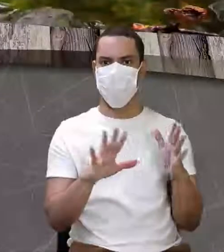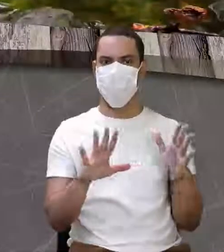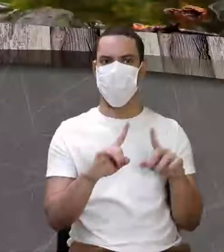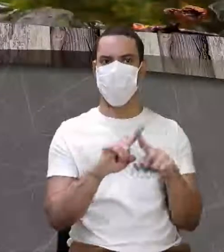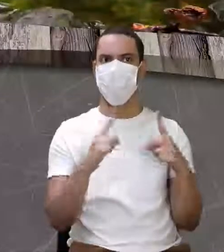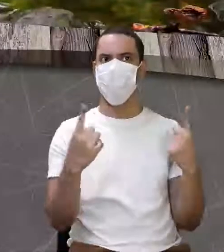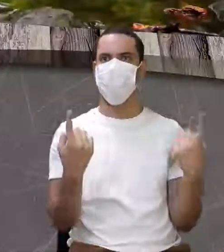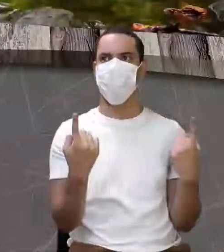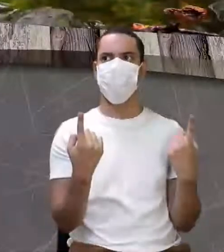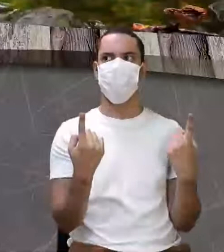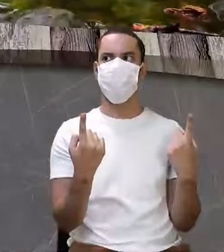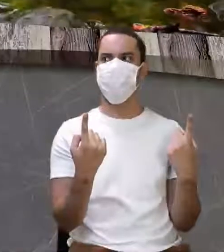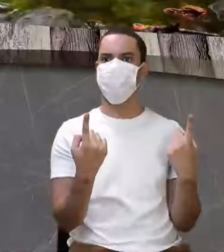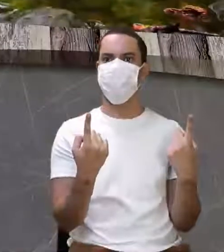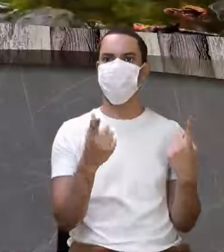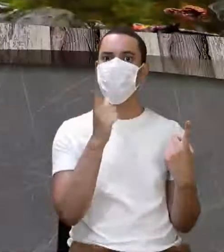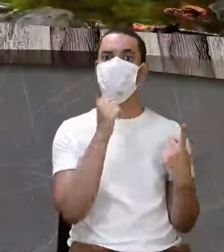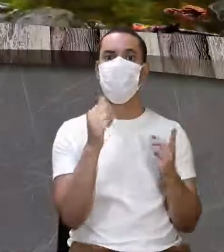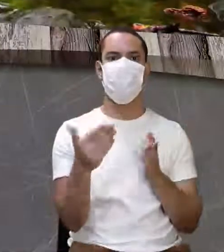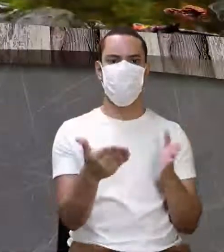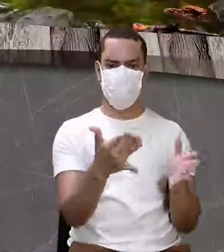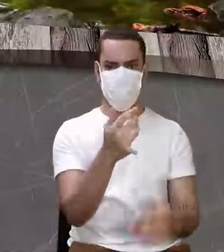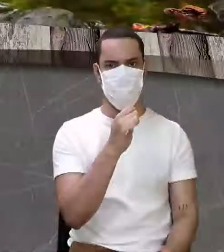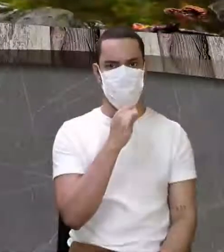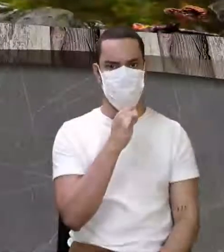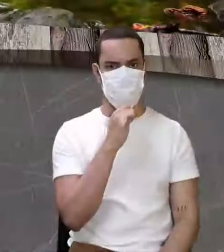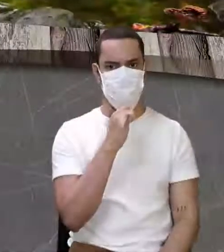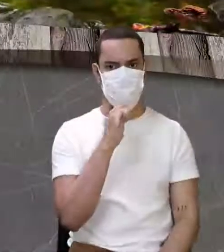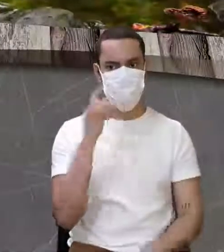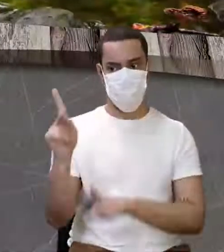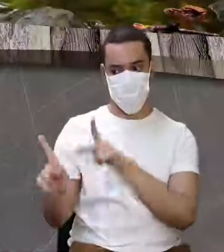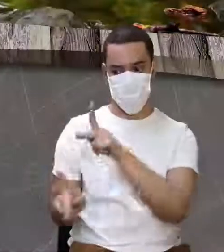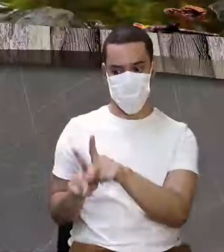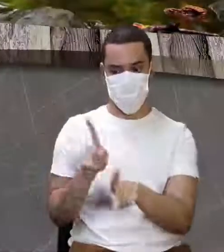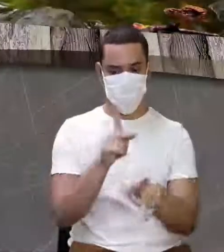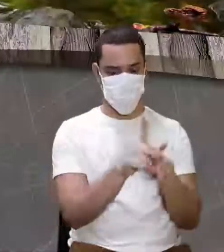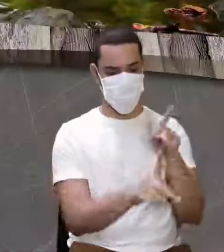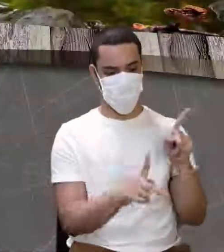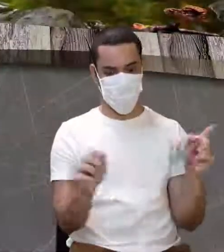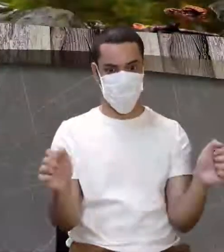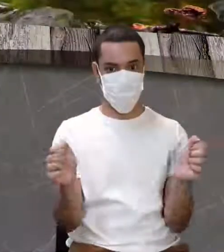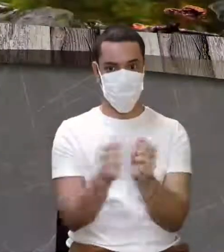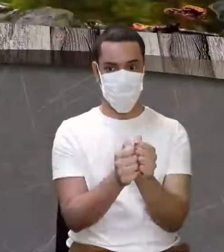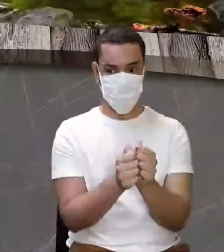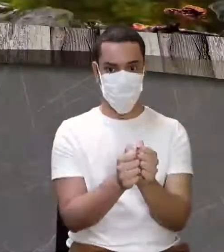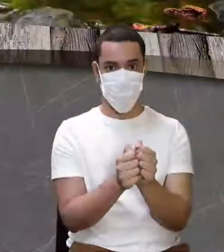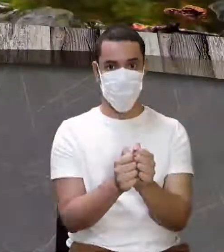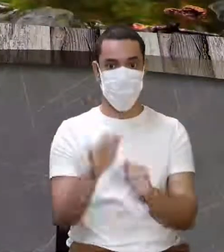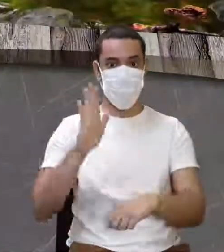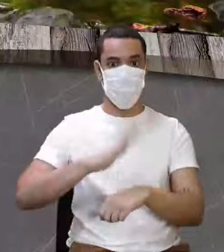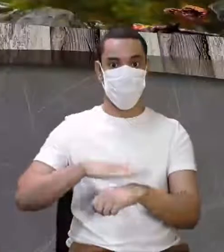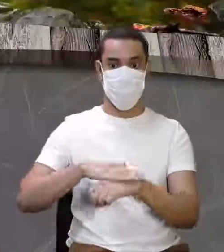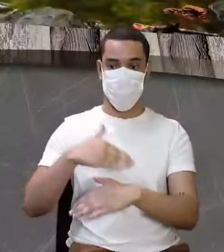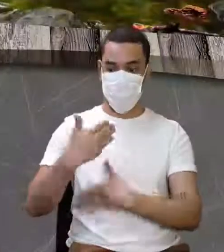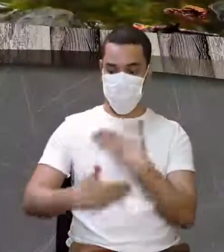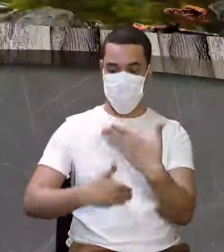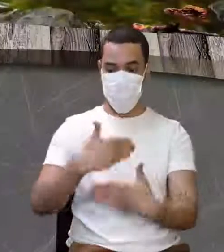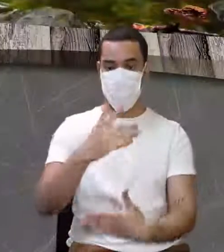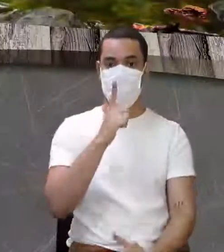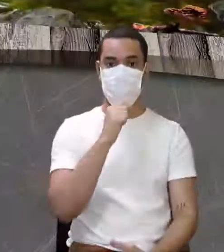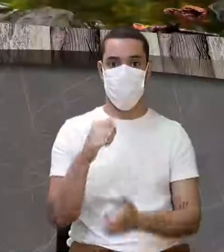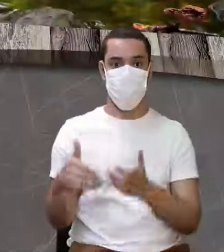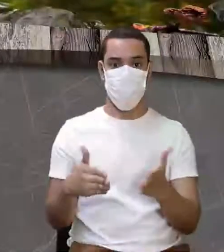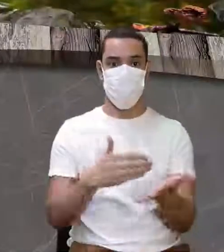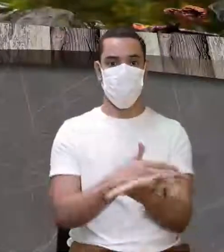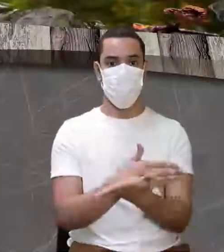que seja um rio entre duas populações, estava ali a população junto, ao longo do tempo, esse rio